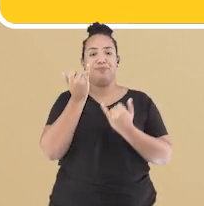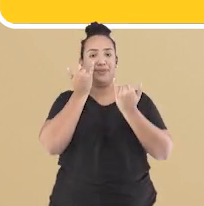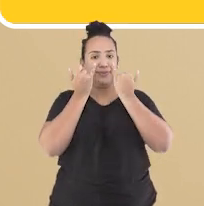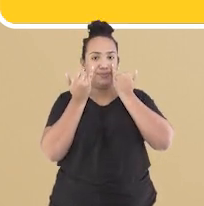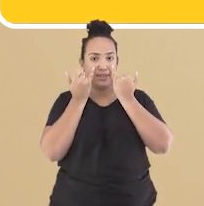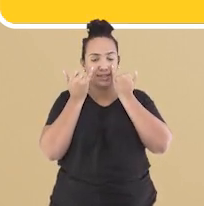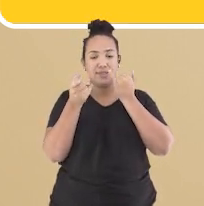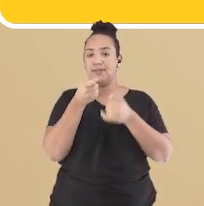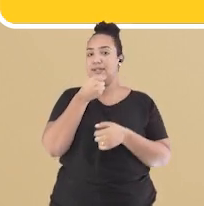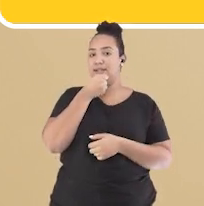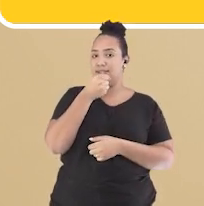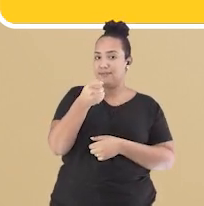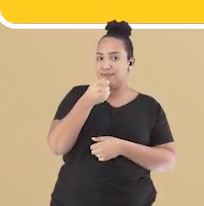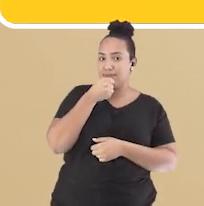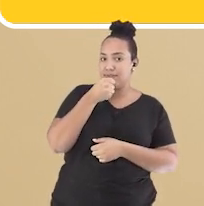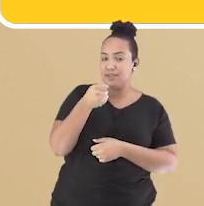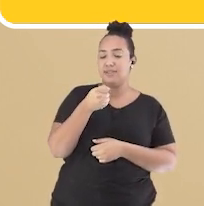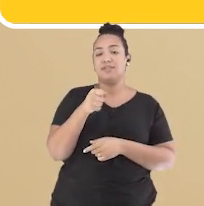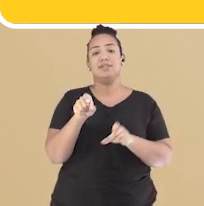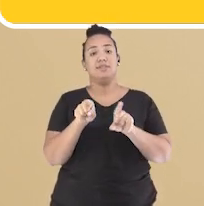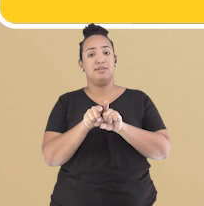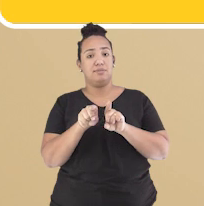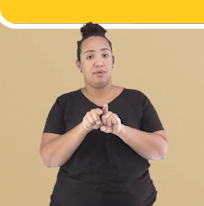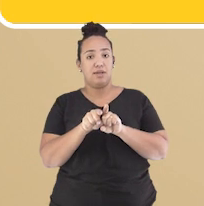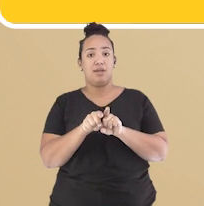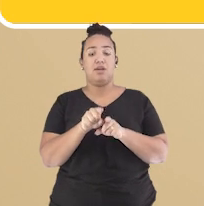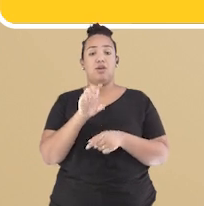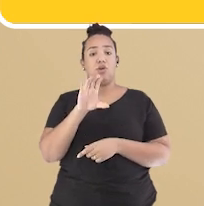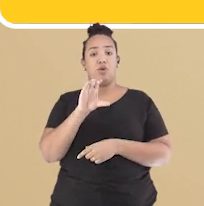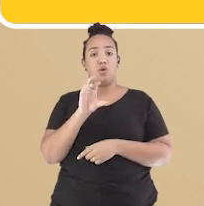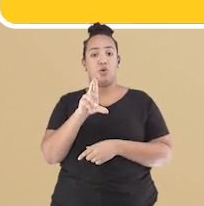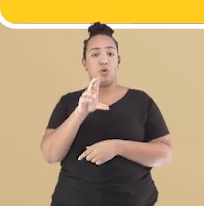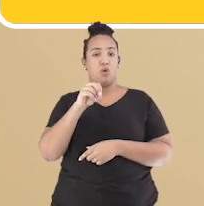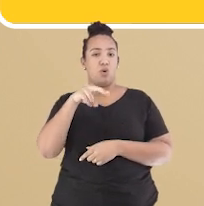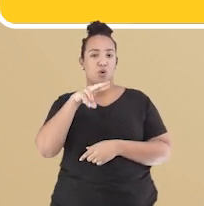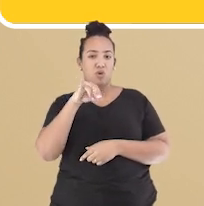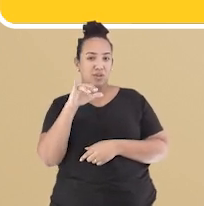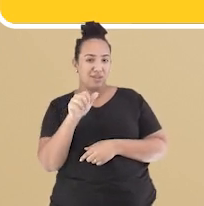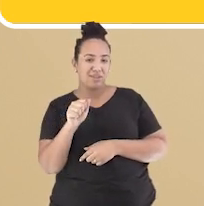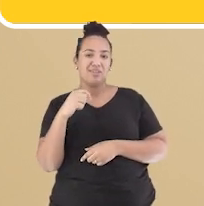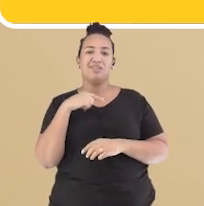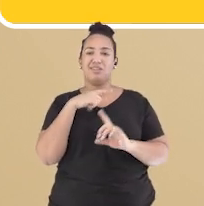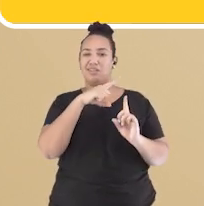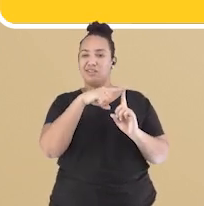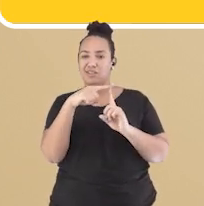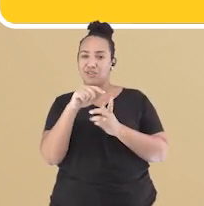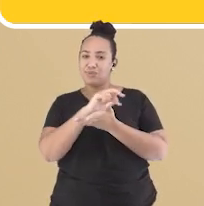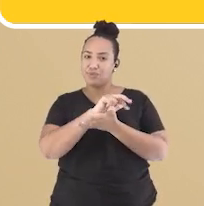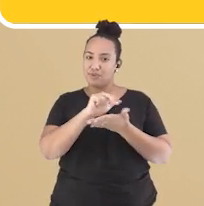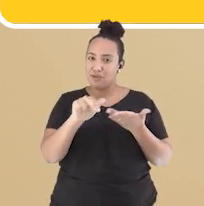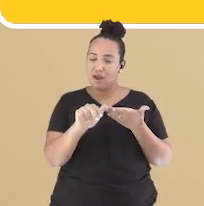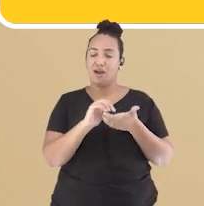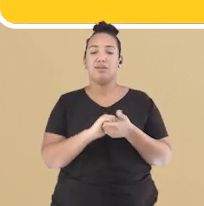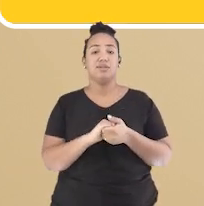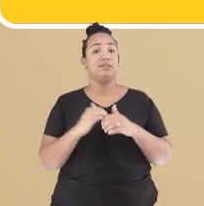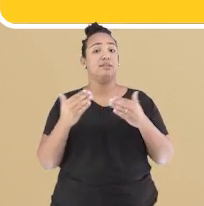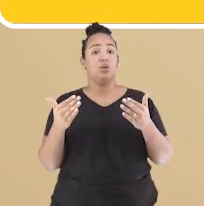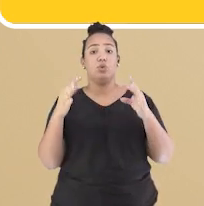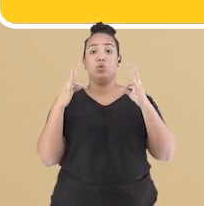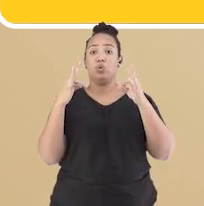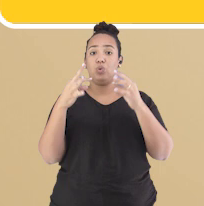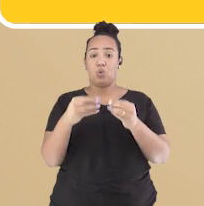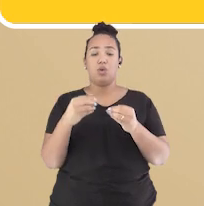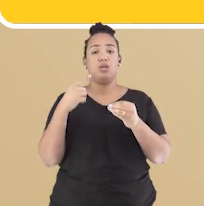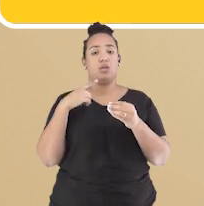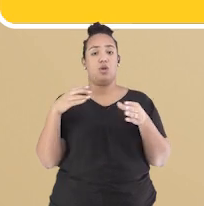as reportagens, entrevistas, resenhas, crônicas, entre outros. Todos esses gêneros são reunidos em um grupo,